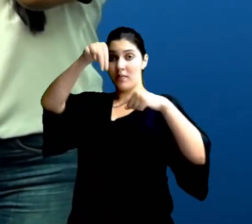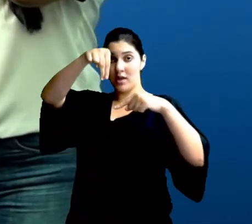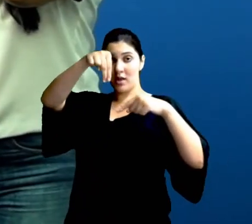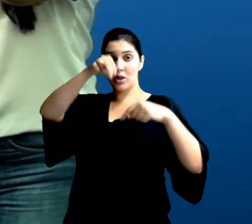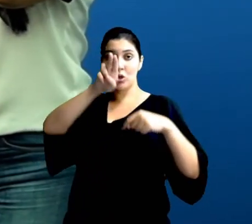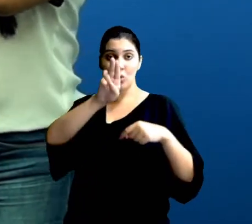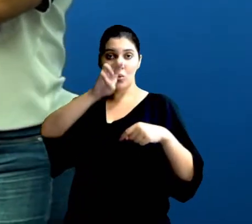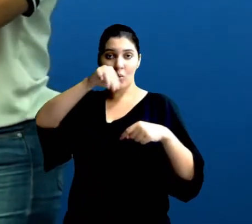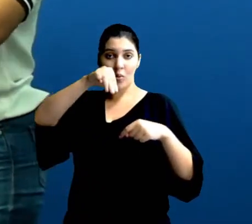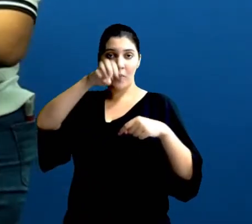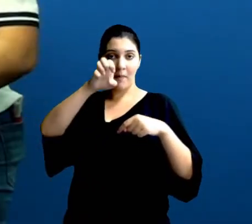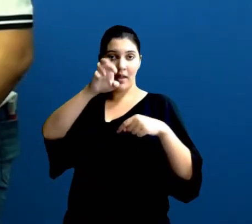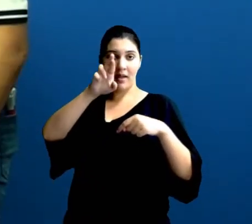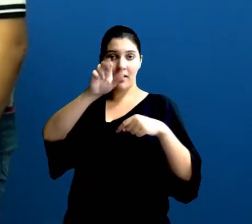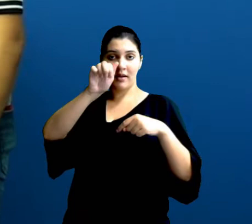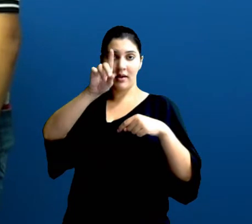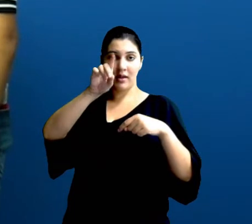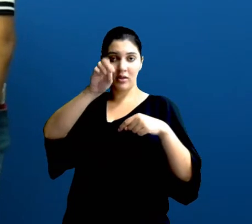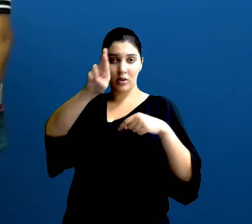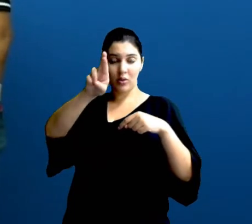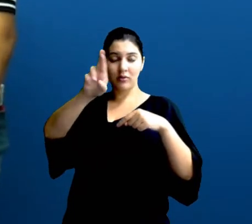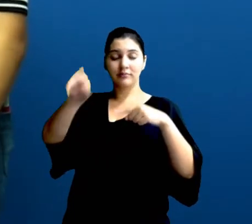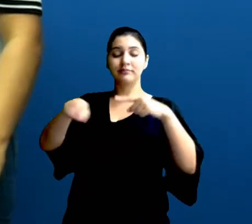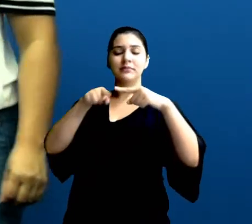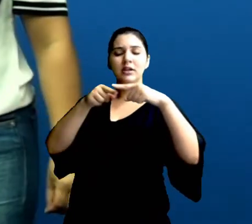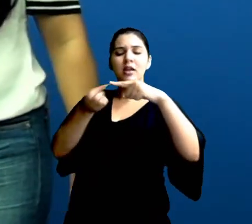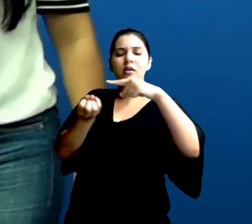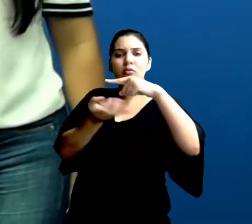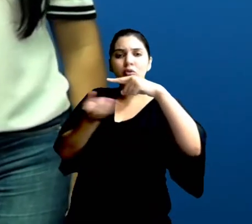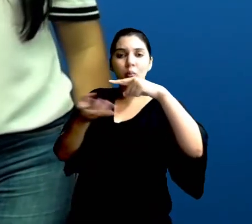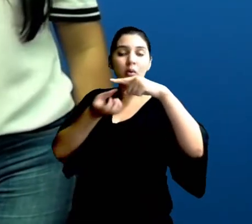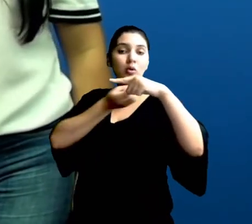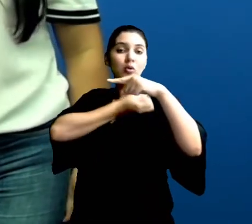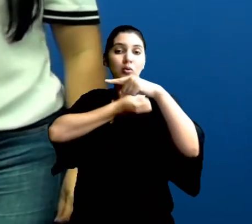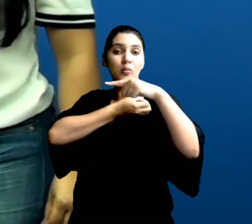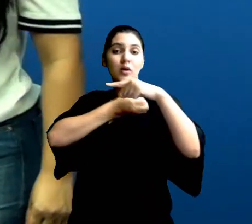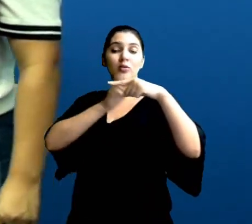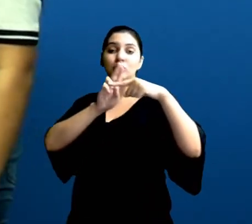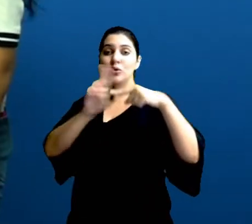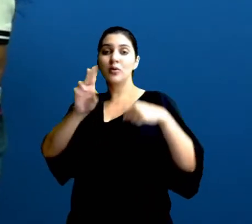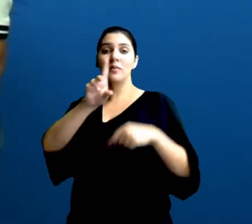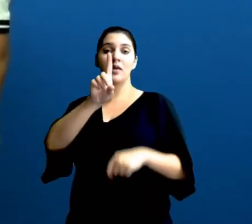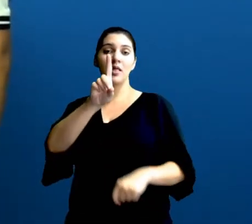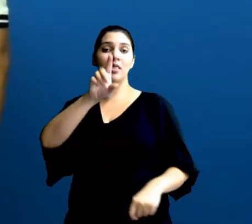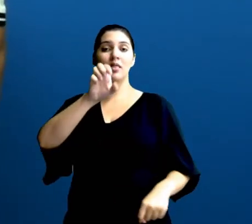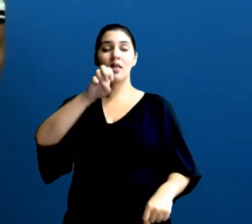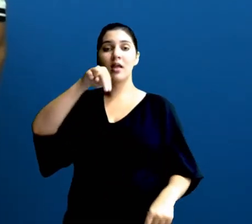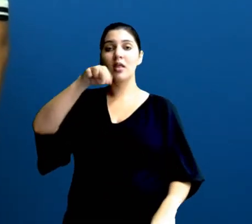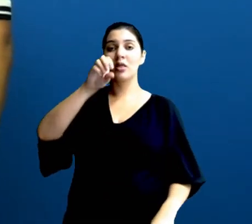numerador. E o número que fica embaixo, ó, é chamado de denominador.